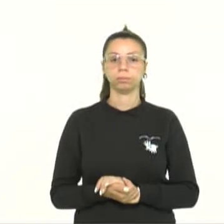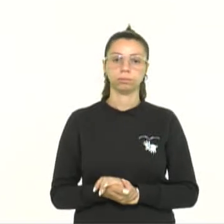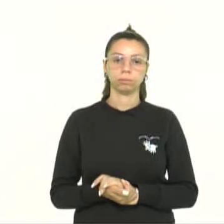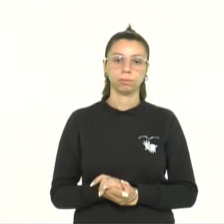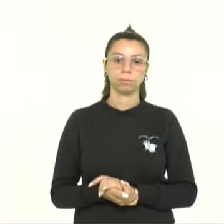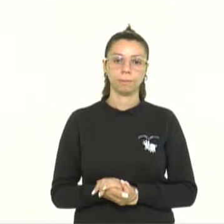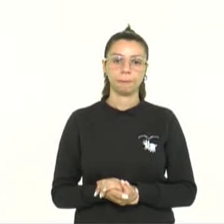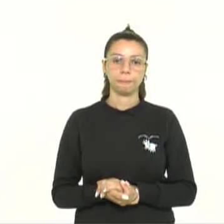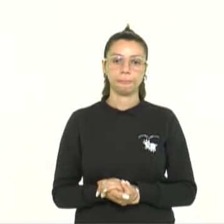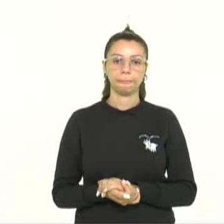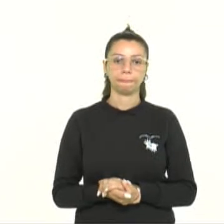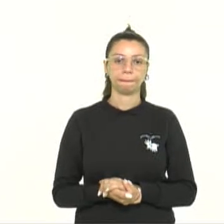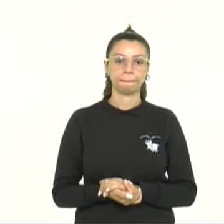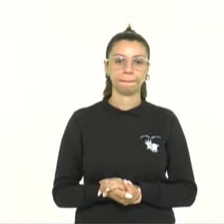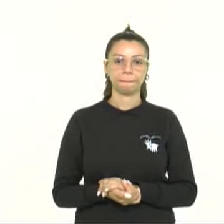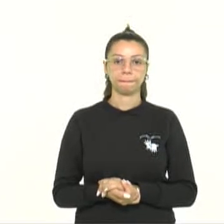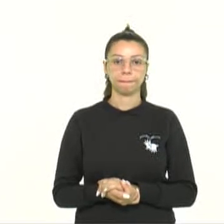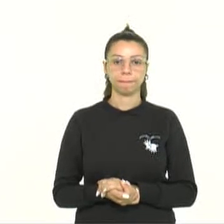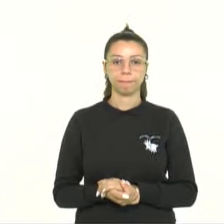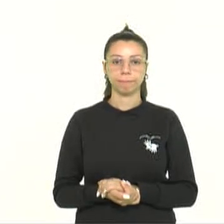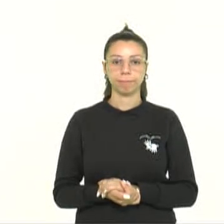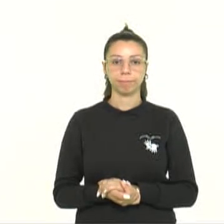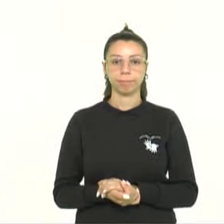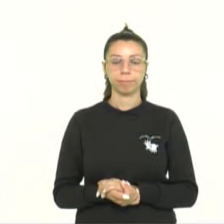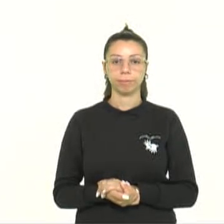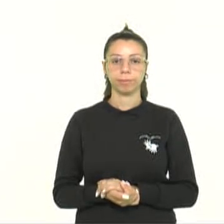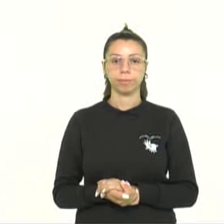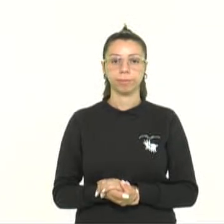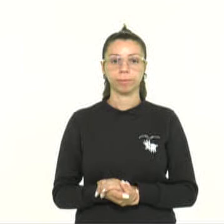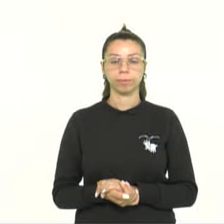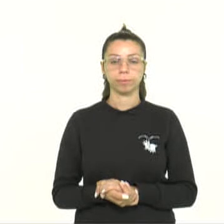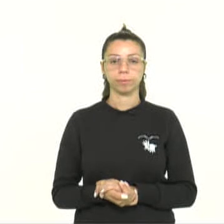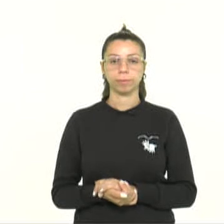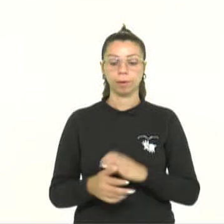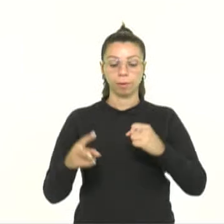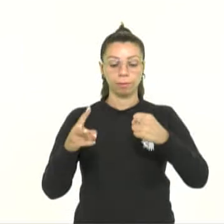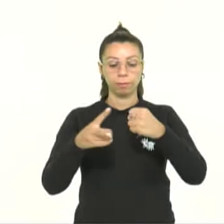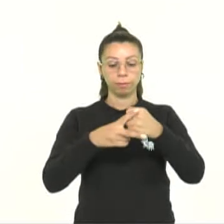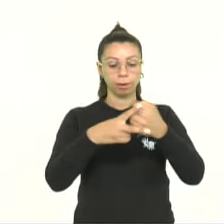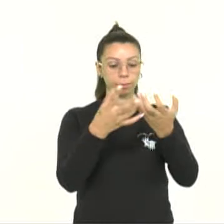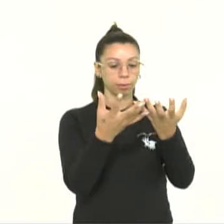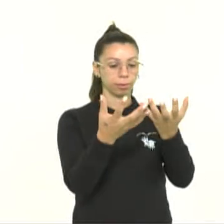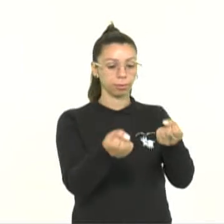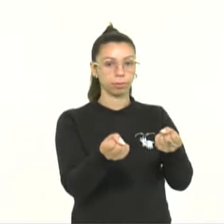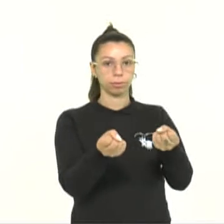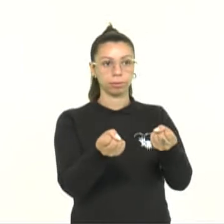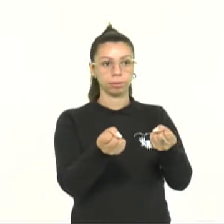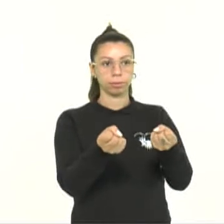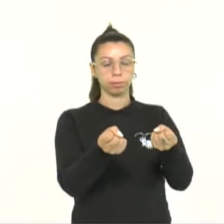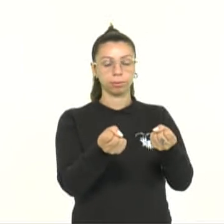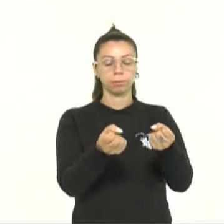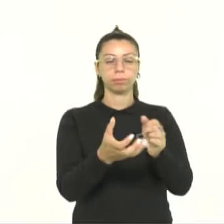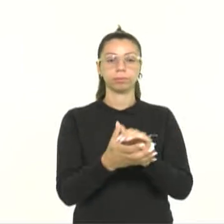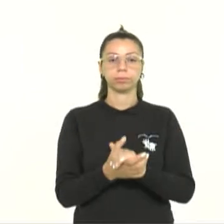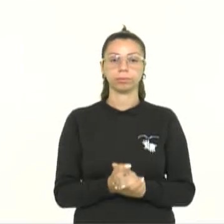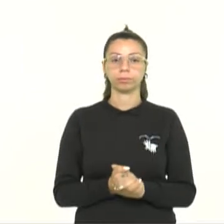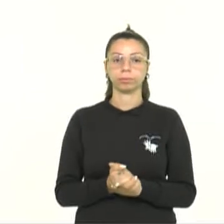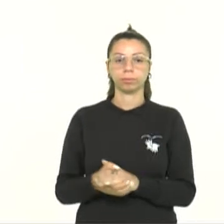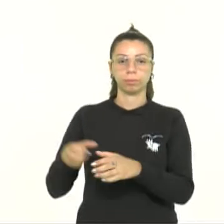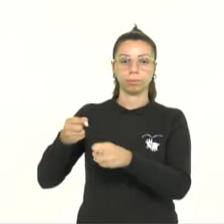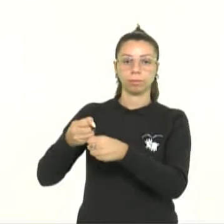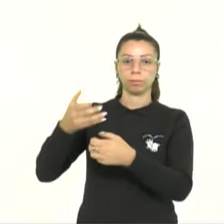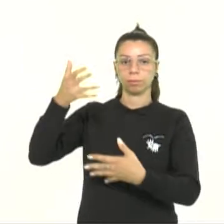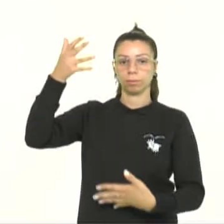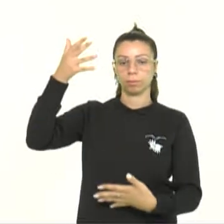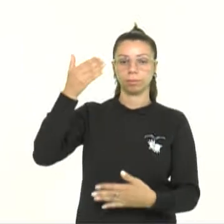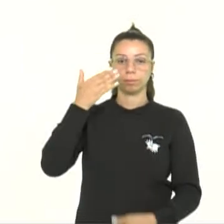do verbo aceptar em presente de indicativo. Então, o verbo aceitar. Eu acepto, tu aceptas,